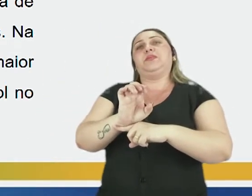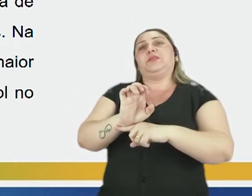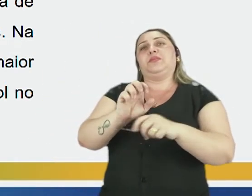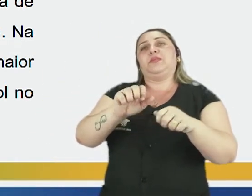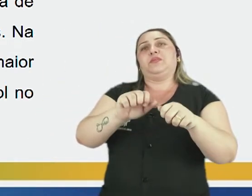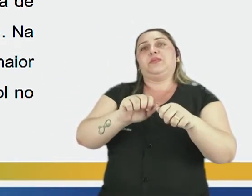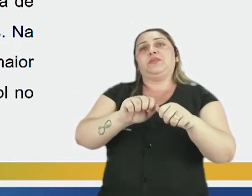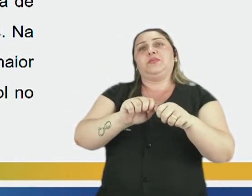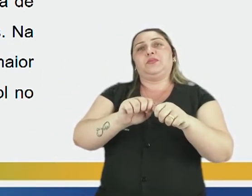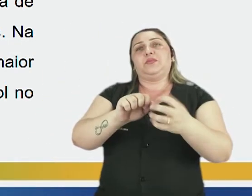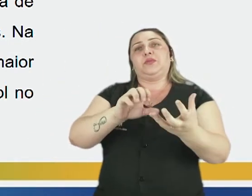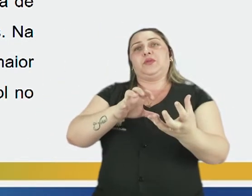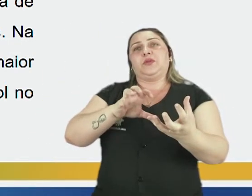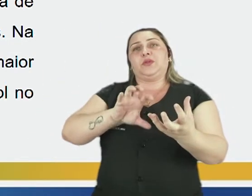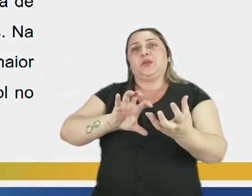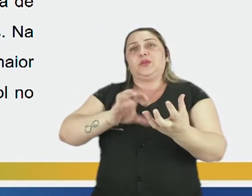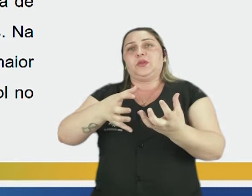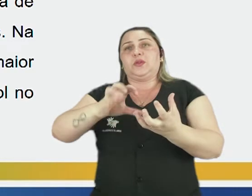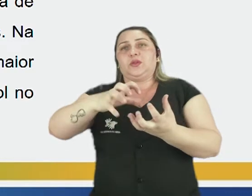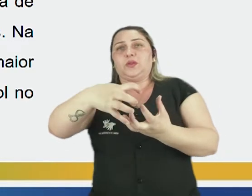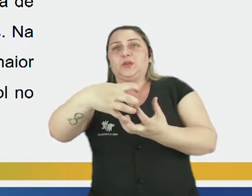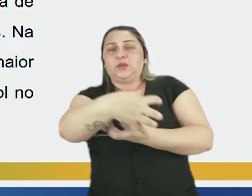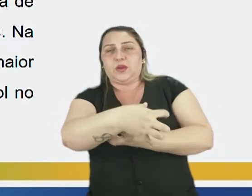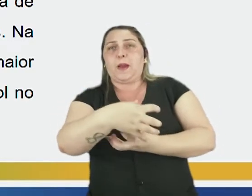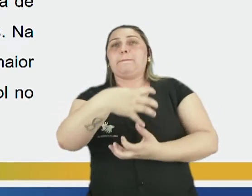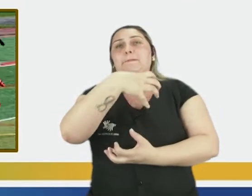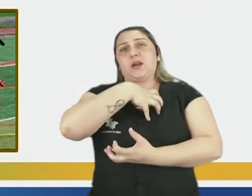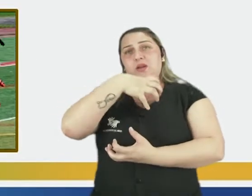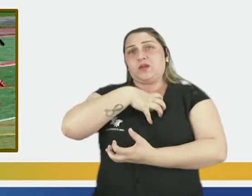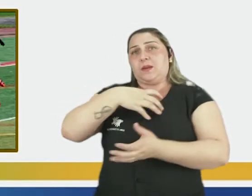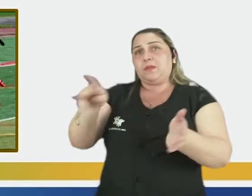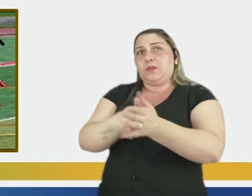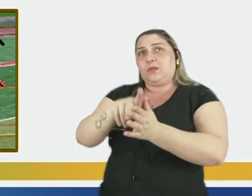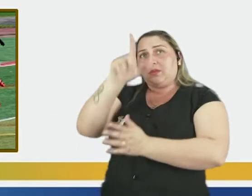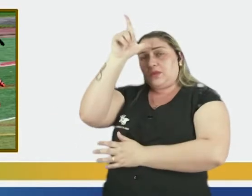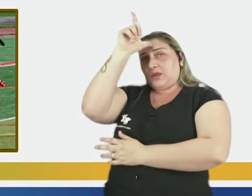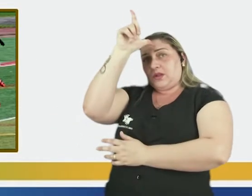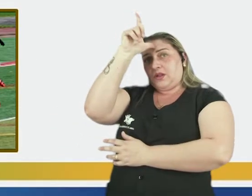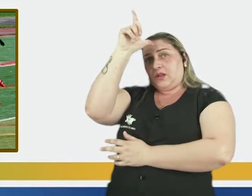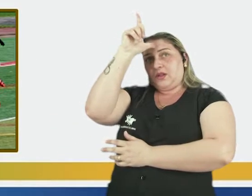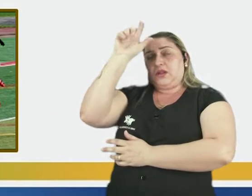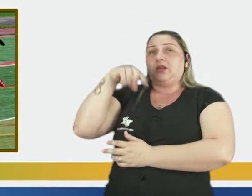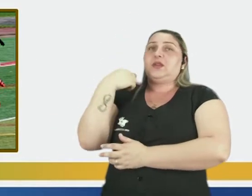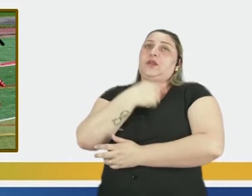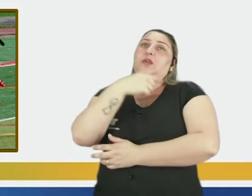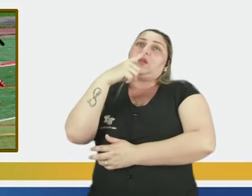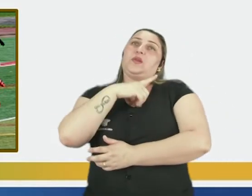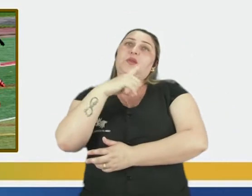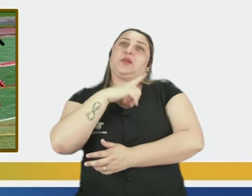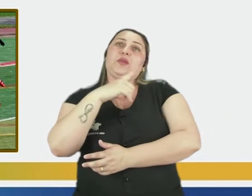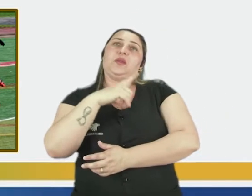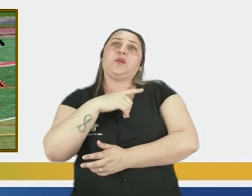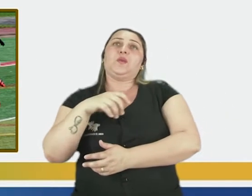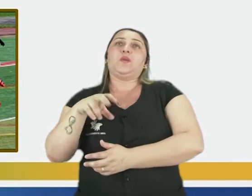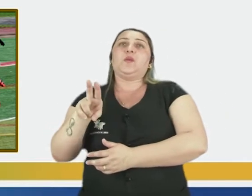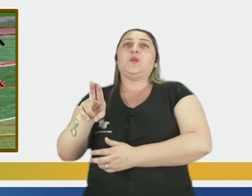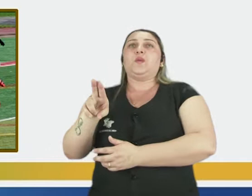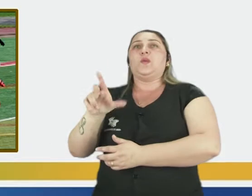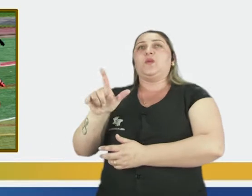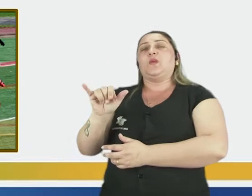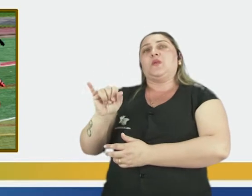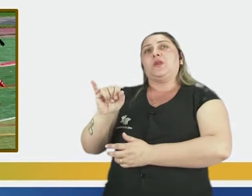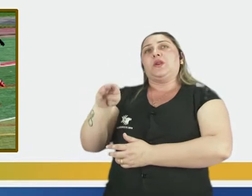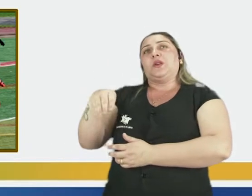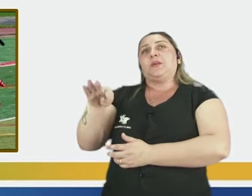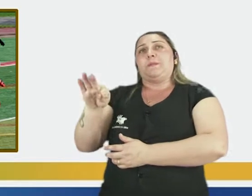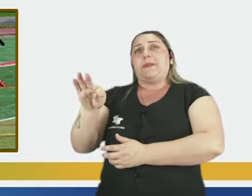grande centro do handebol no planeta, particularmente na Alemanha. E a gente tem o Ultimate Frisbee, não sei